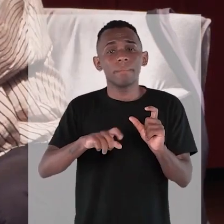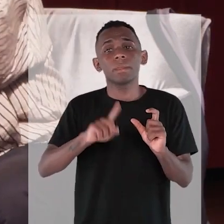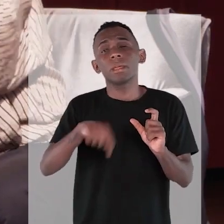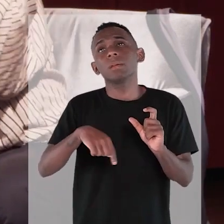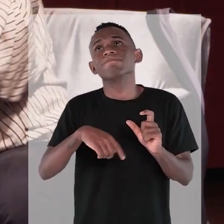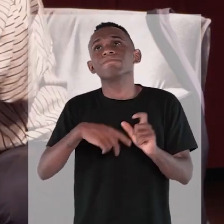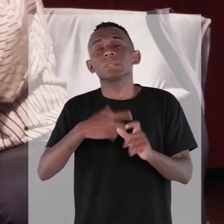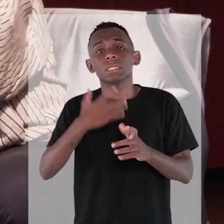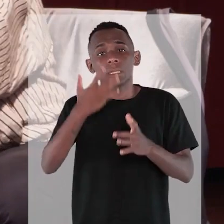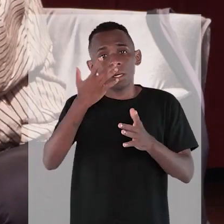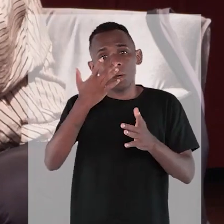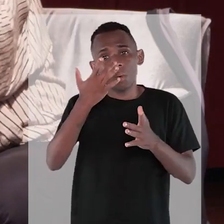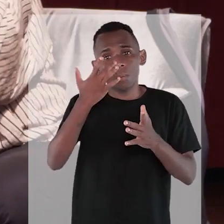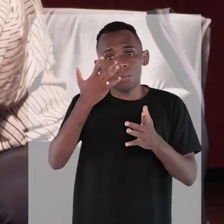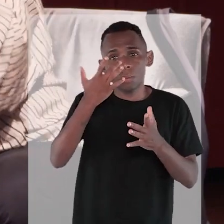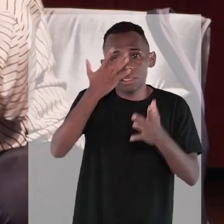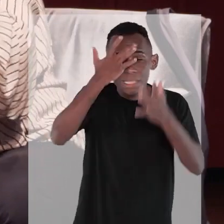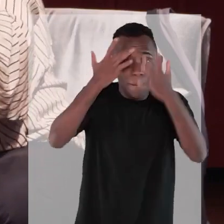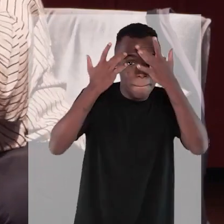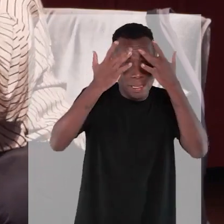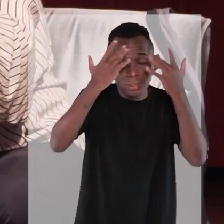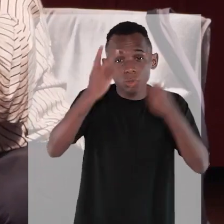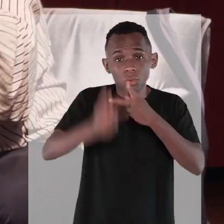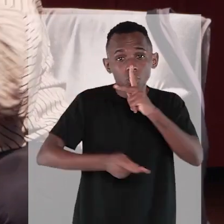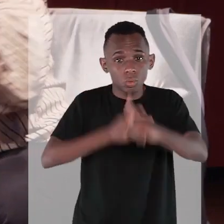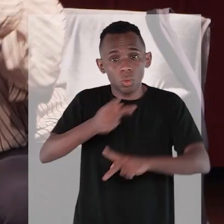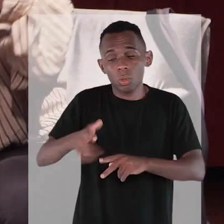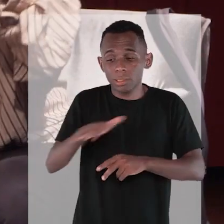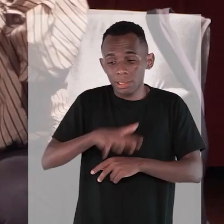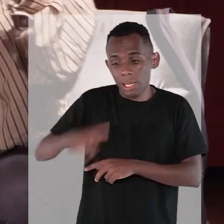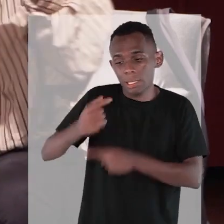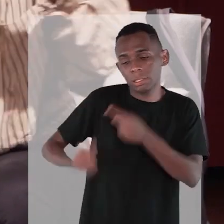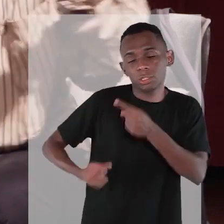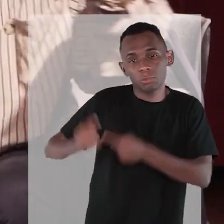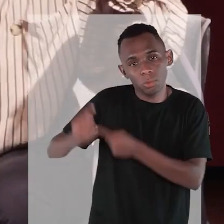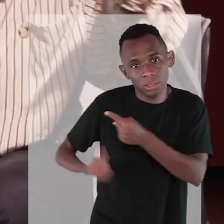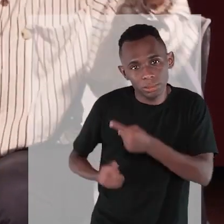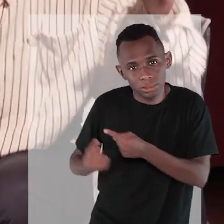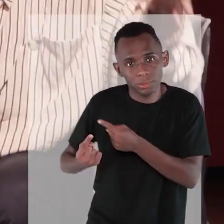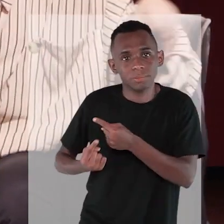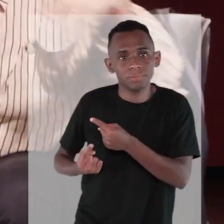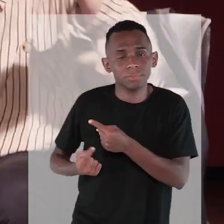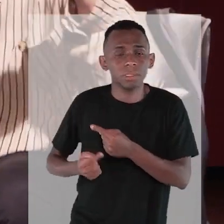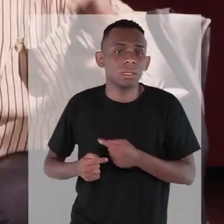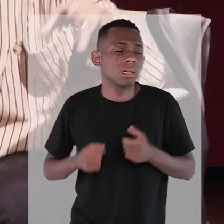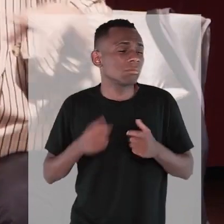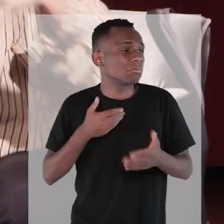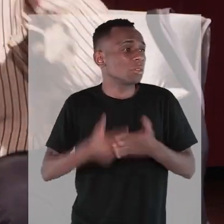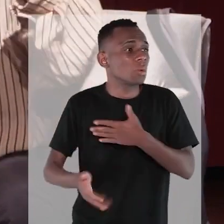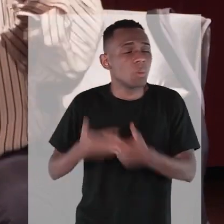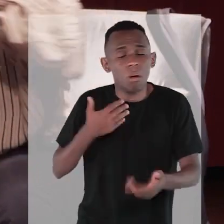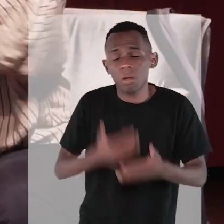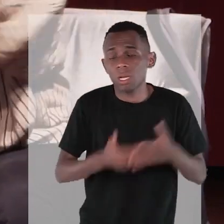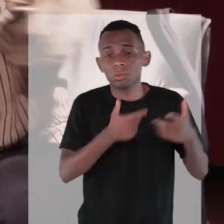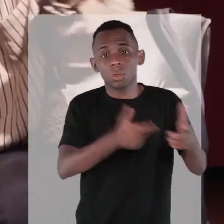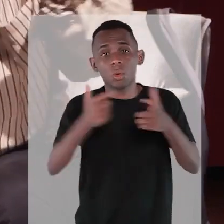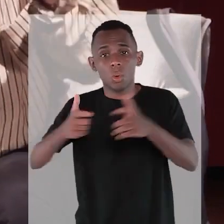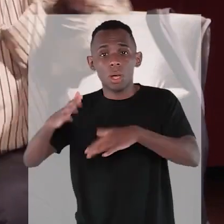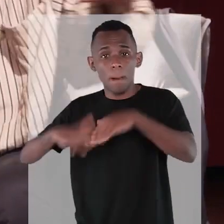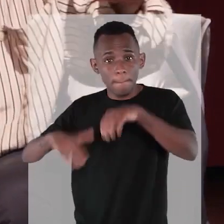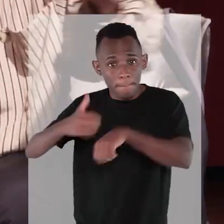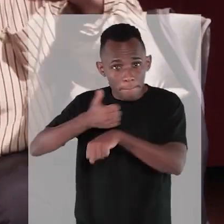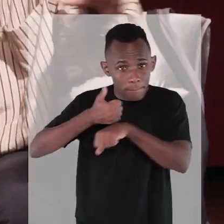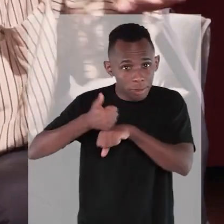é no sentido econômico, mas é no sentido político e existencial. Em qualquer área profissional, você tem